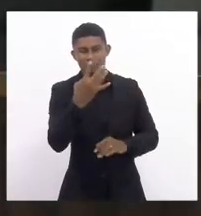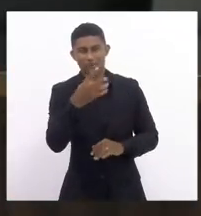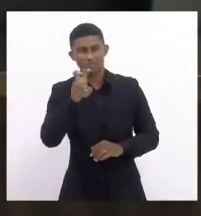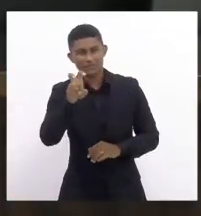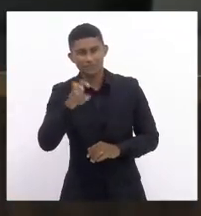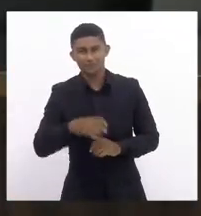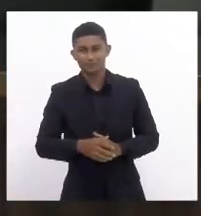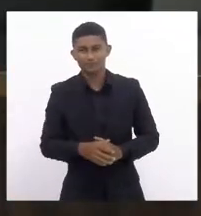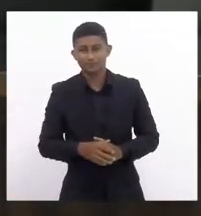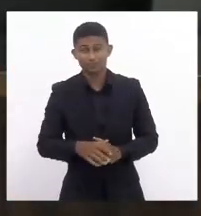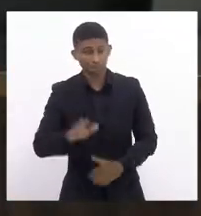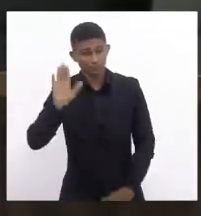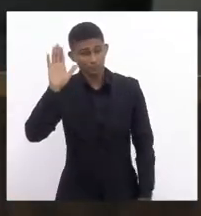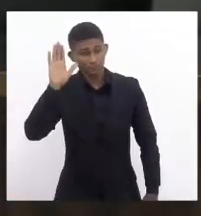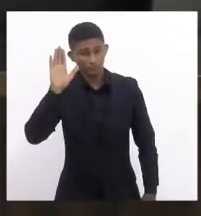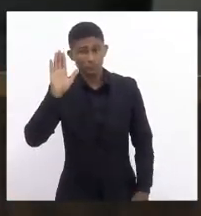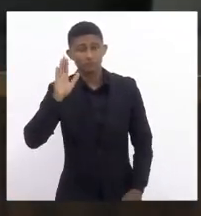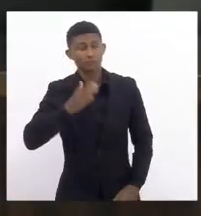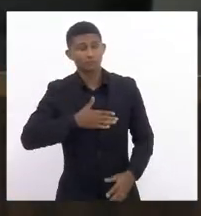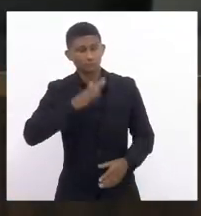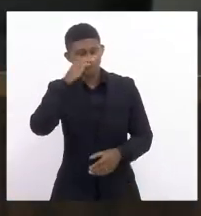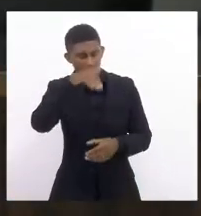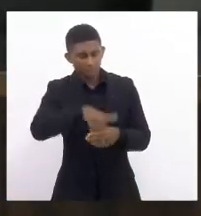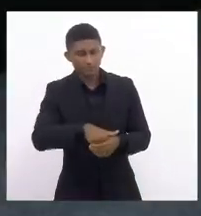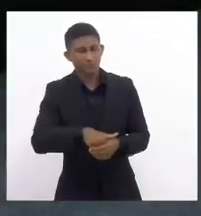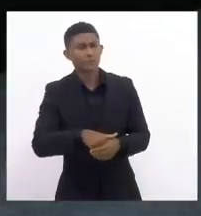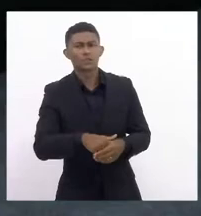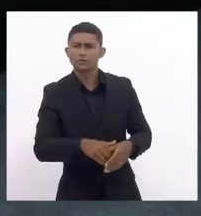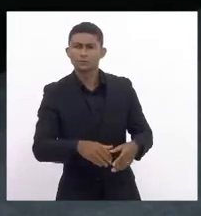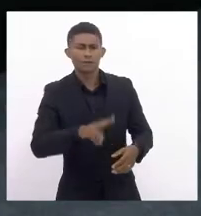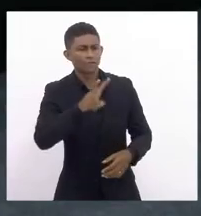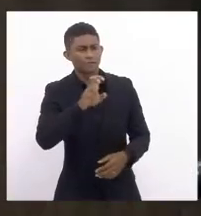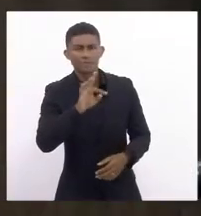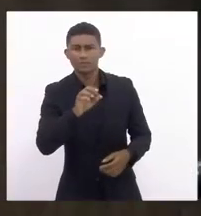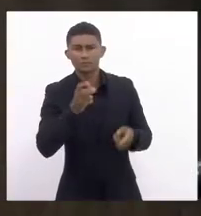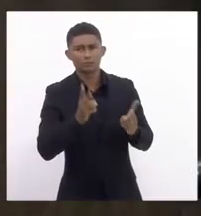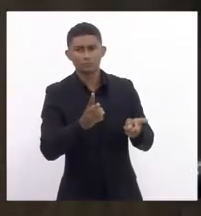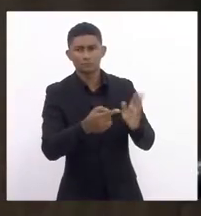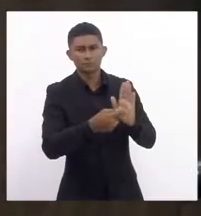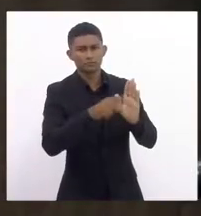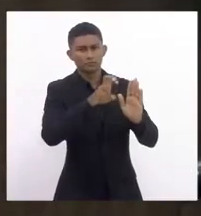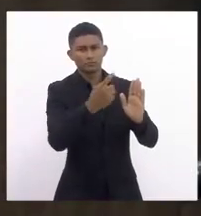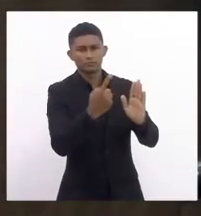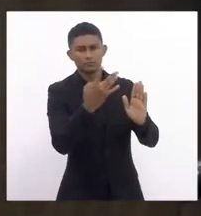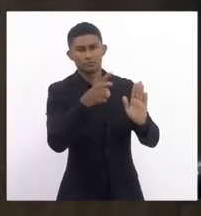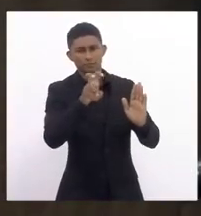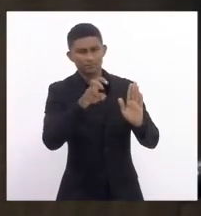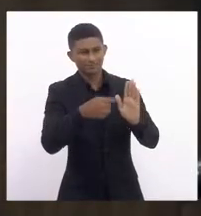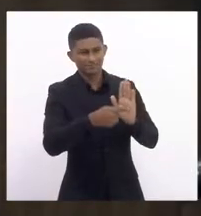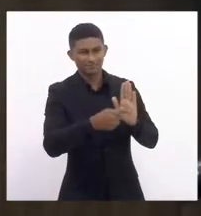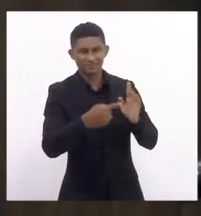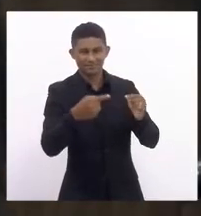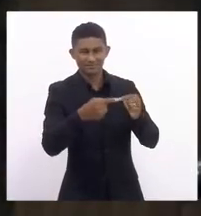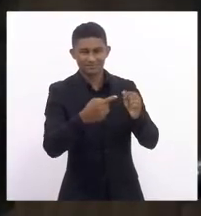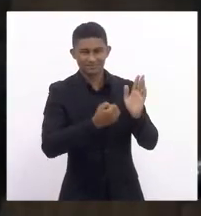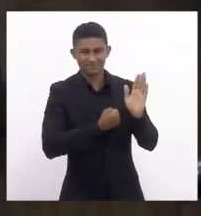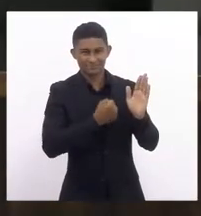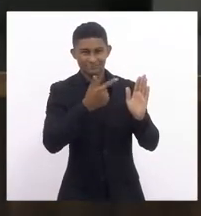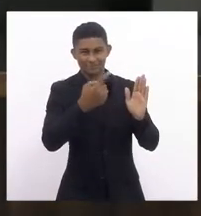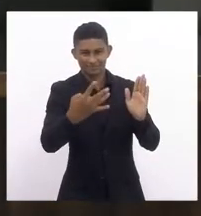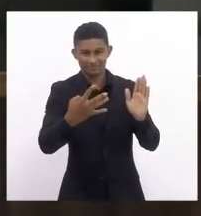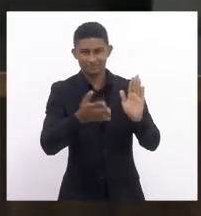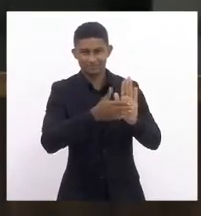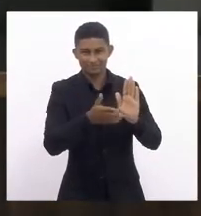Presidente, por favor, queria consignar o meu voto pela manutenção do veto ao PL 5145, 24º da pauta. Ok.